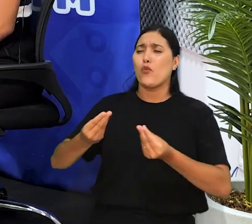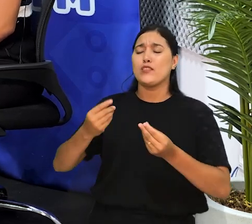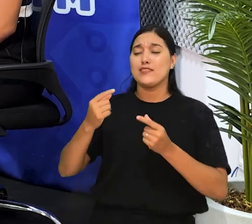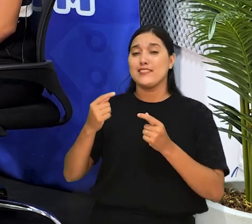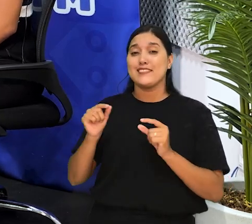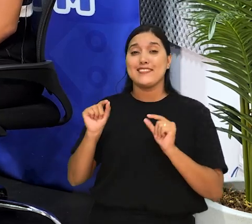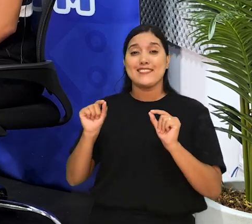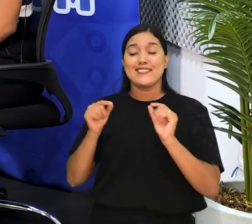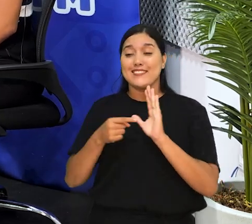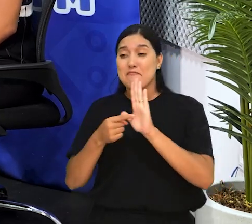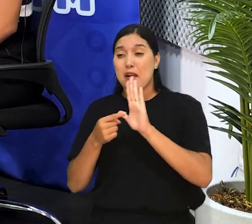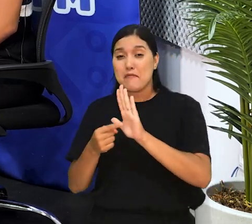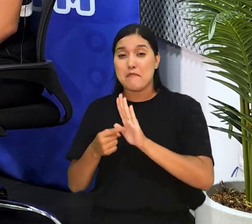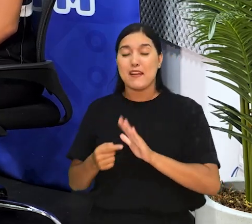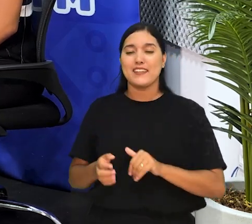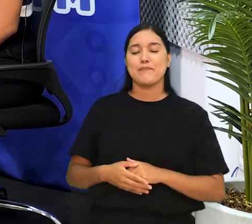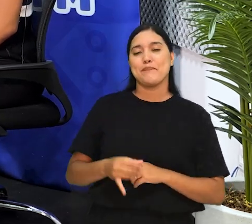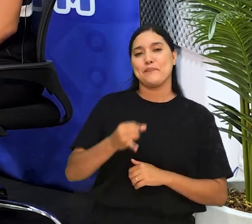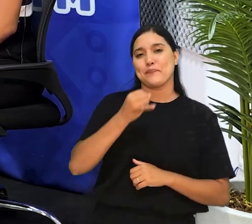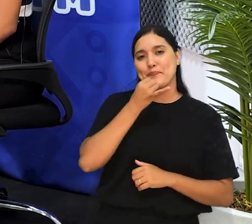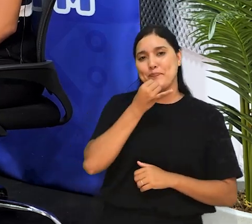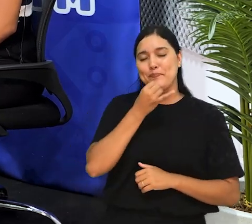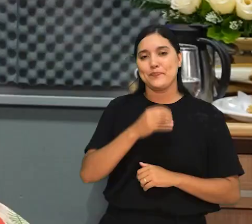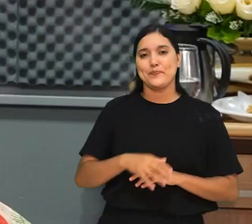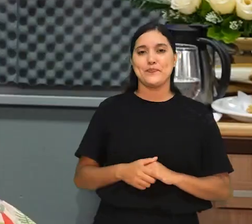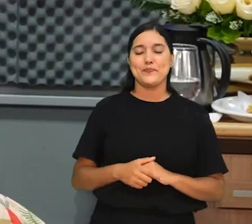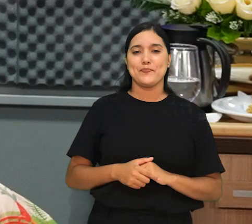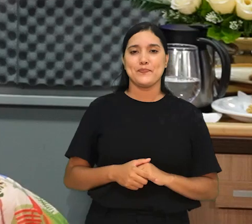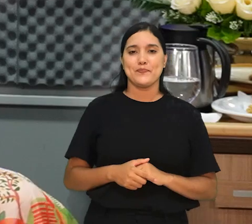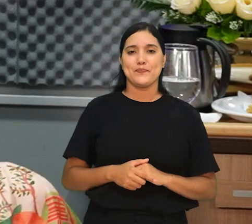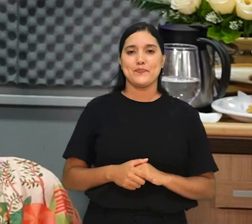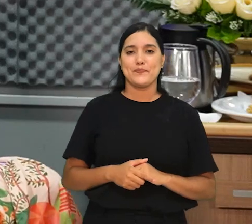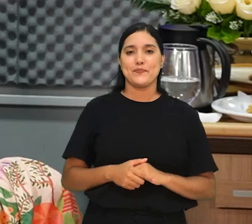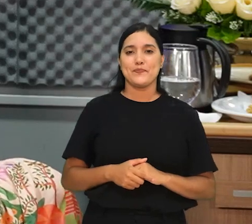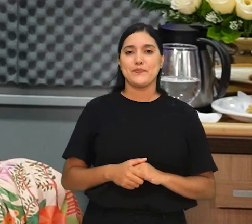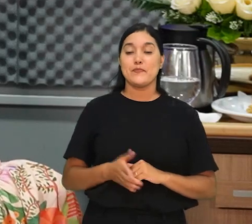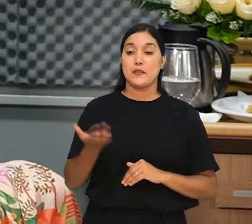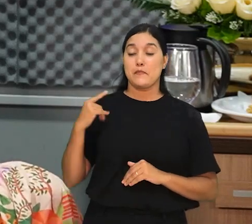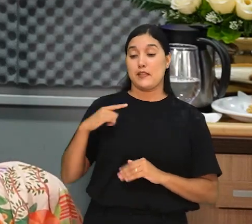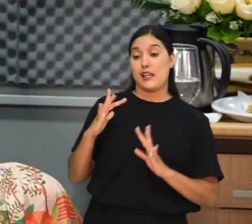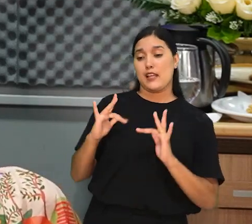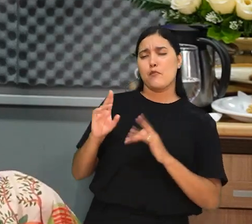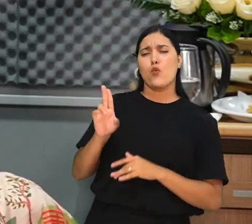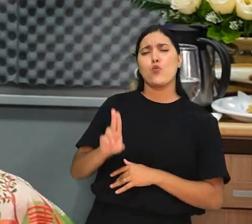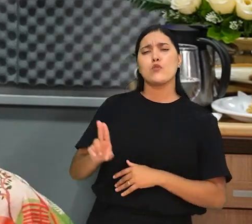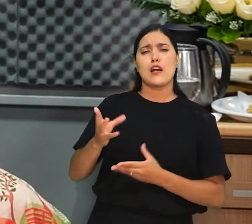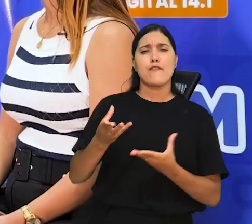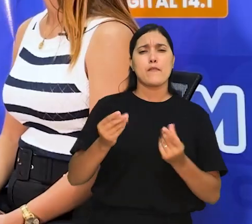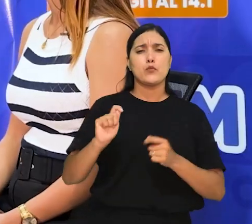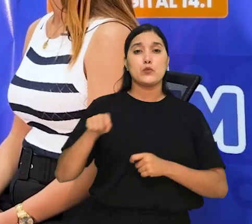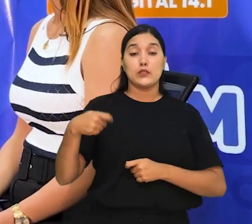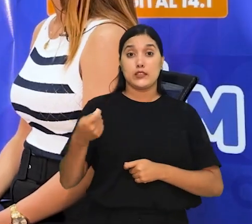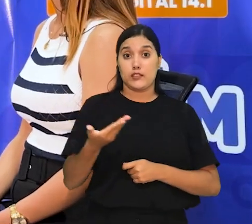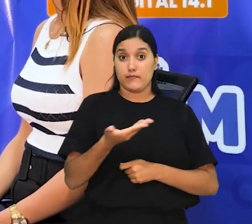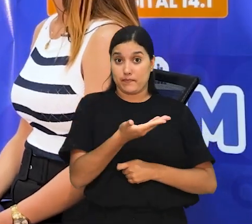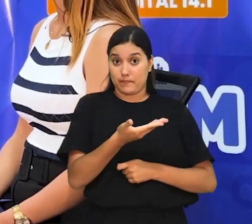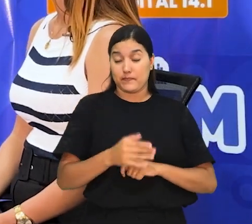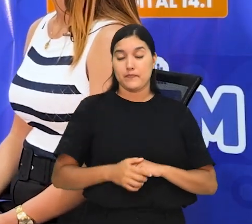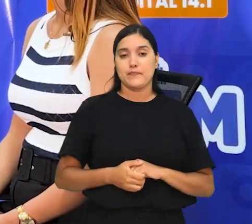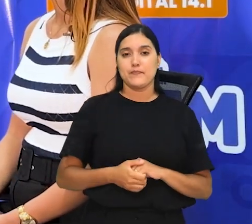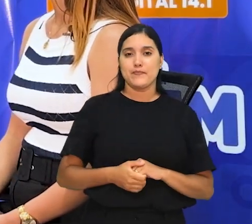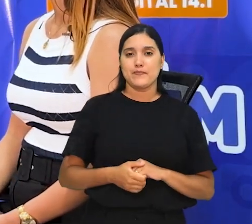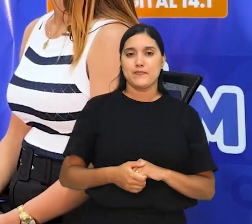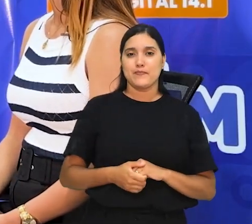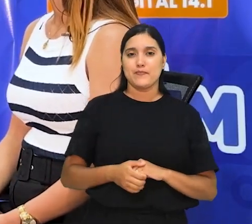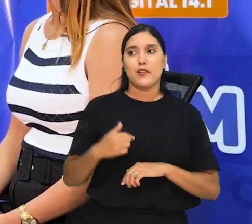muitos emojis. Por exemplo, aqui, digamos, quando a gente namorava, a gente usava muito esse sinal. Acabei